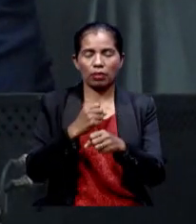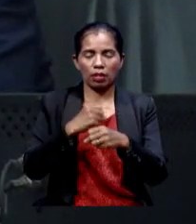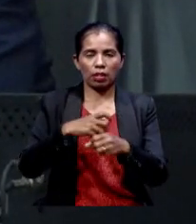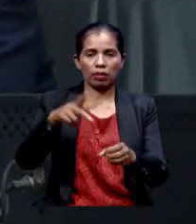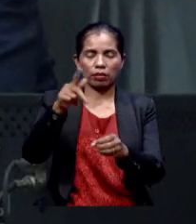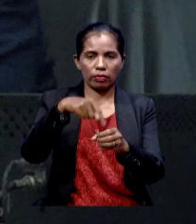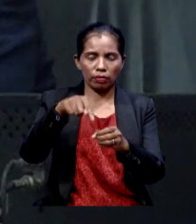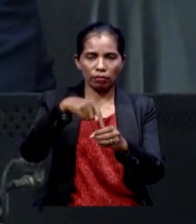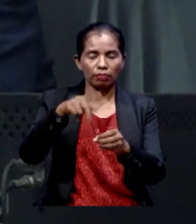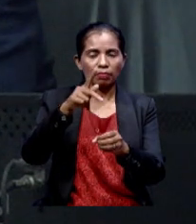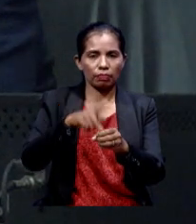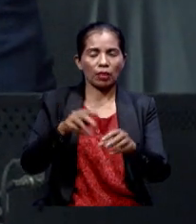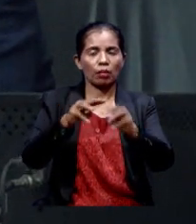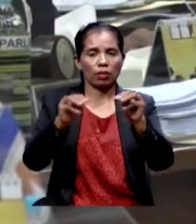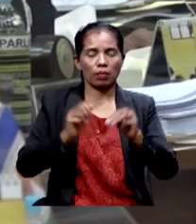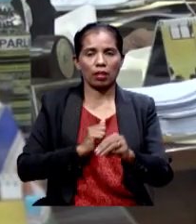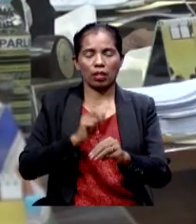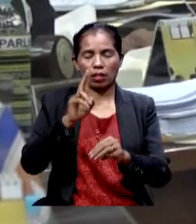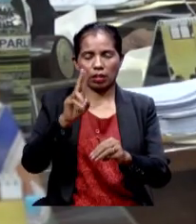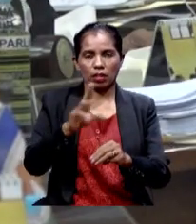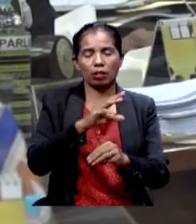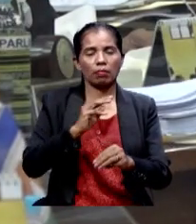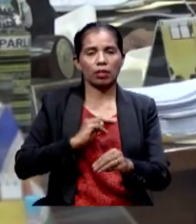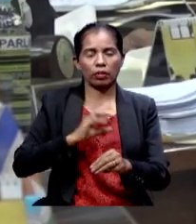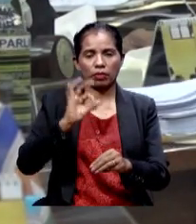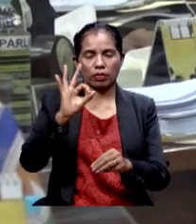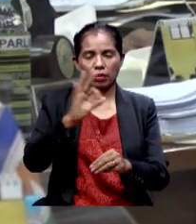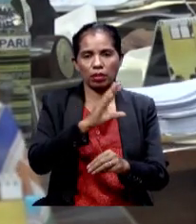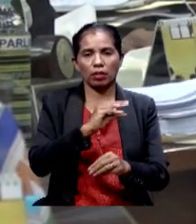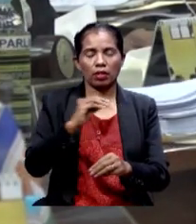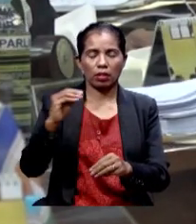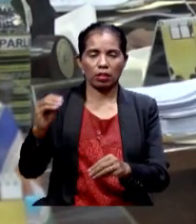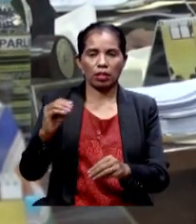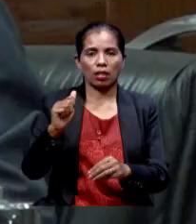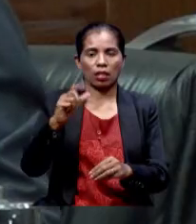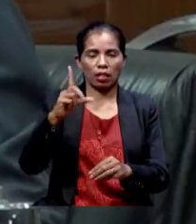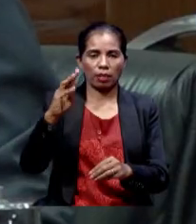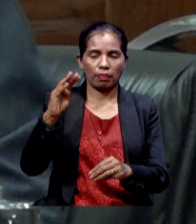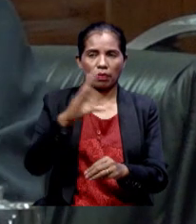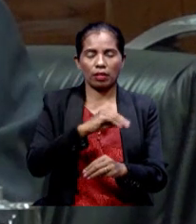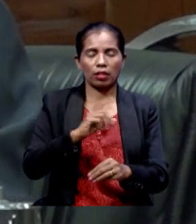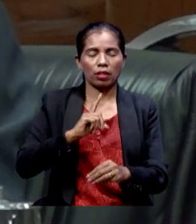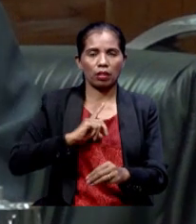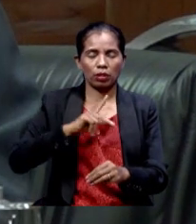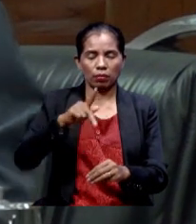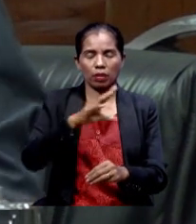perfuração hanesan ia município Ainaro, Manufahi, Pualaka, Alembata,